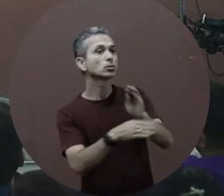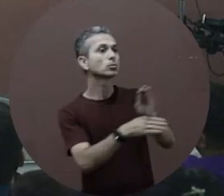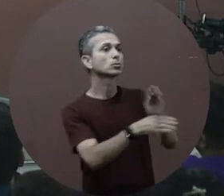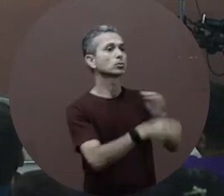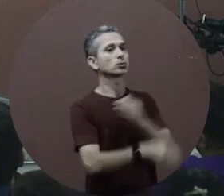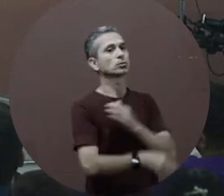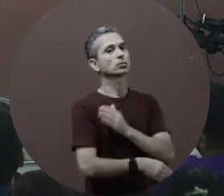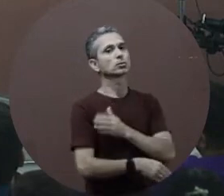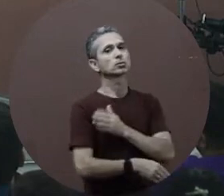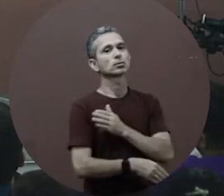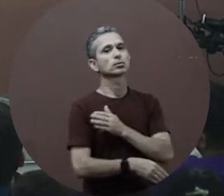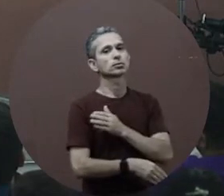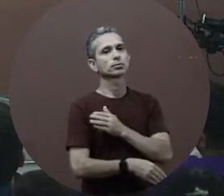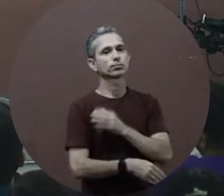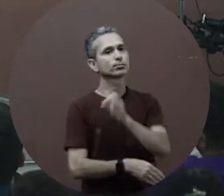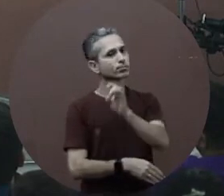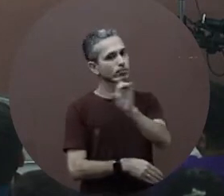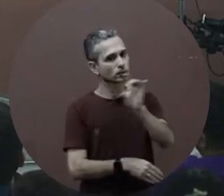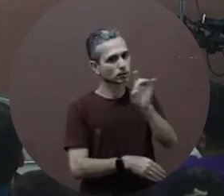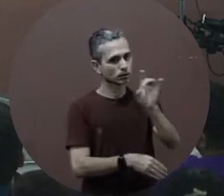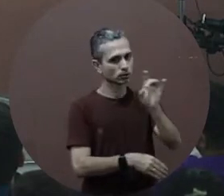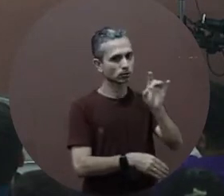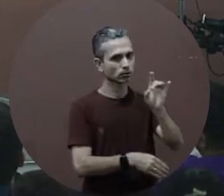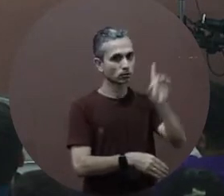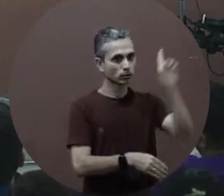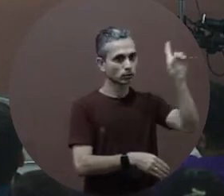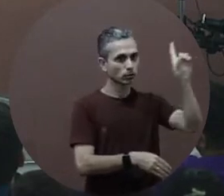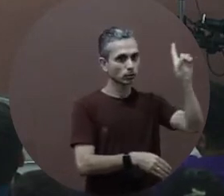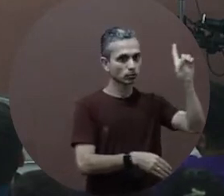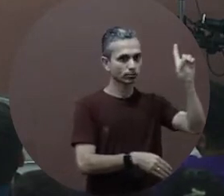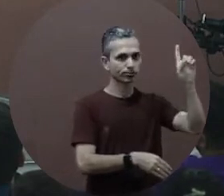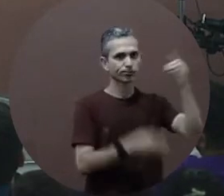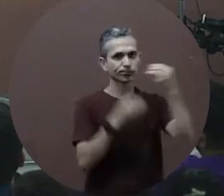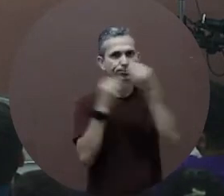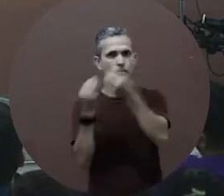coração daqueles a quem foi dado a responsabilidade.